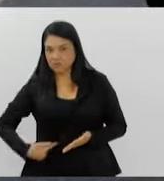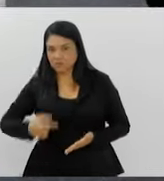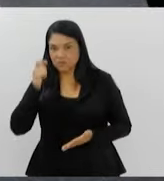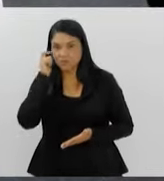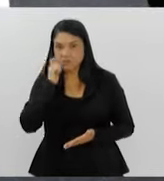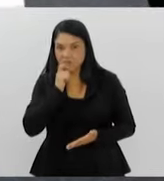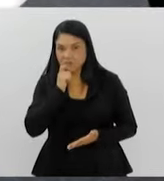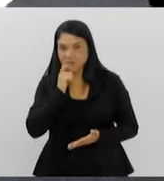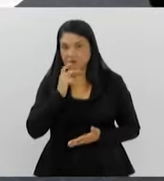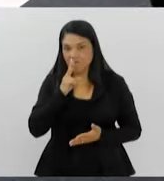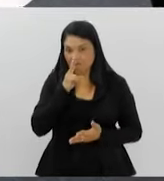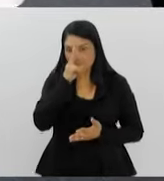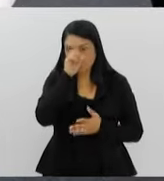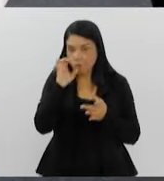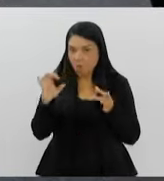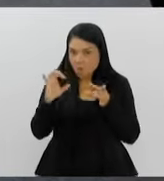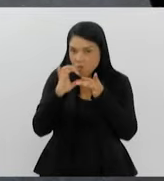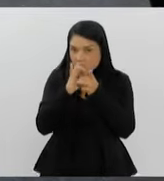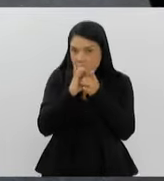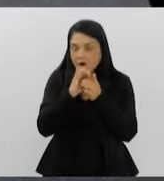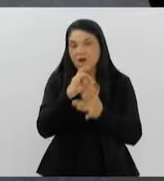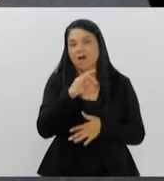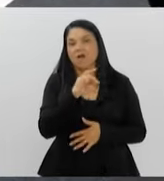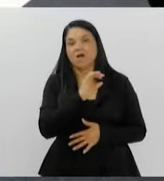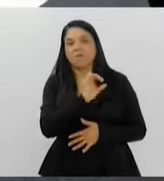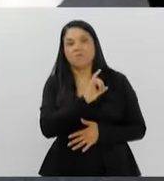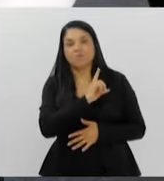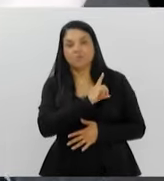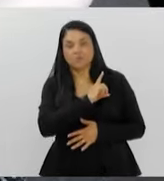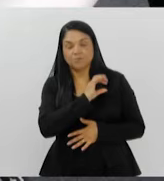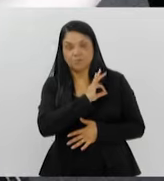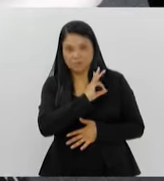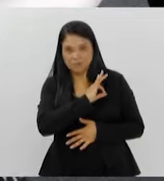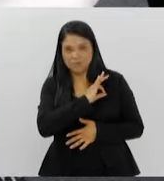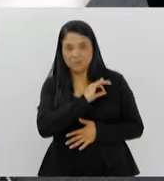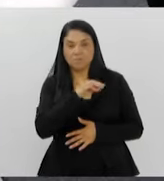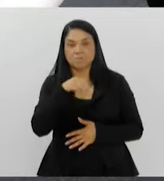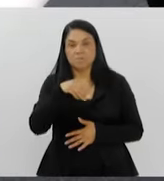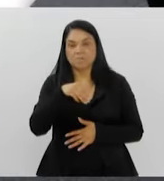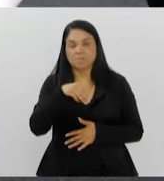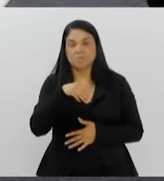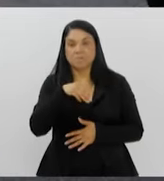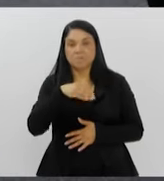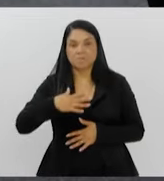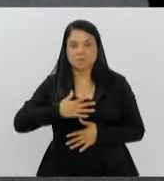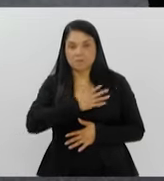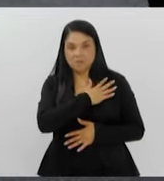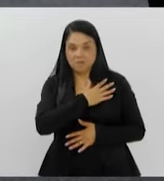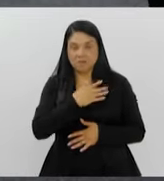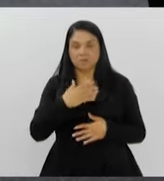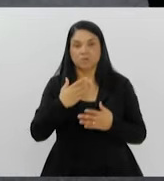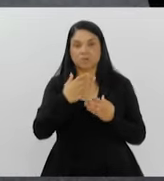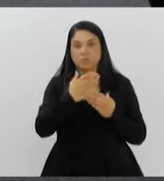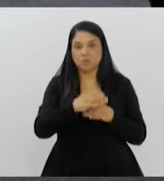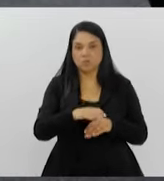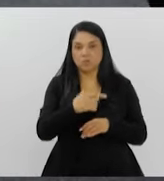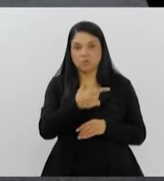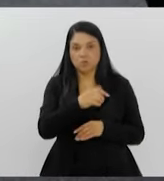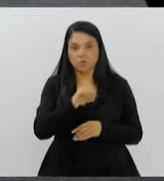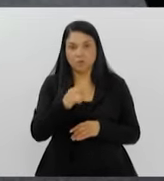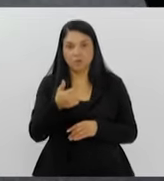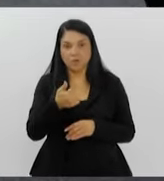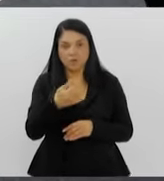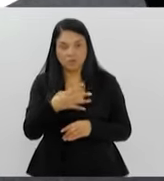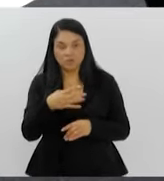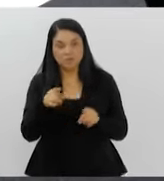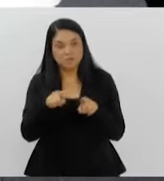para fortalecer a polícia militar com os concursos de 2014 mas ao mesmo tempo vemos